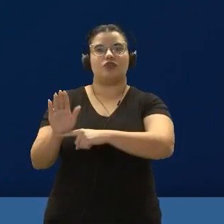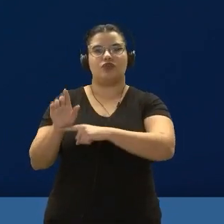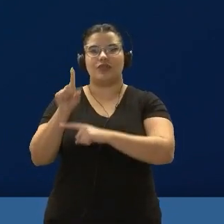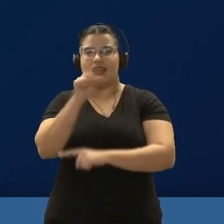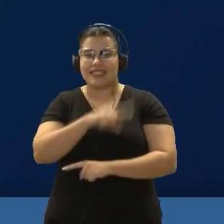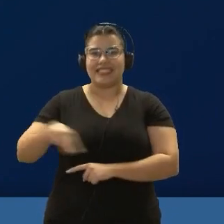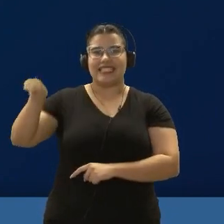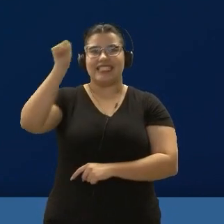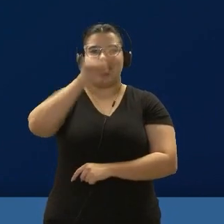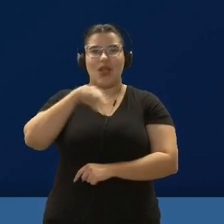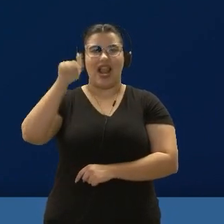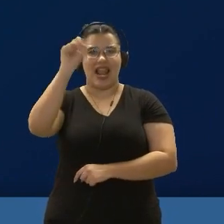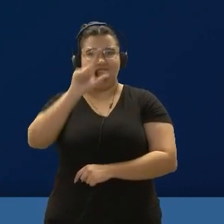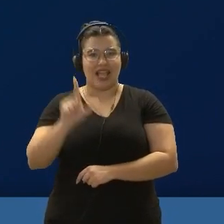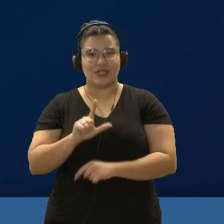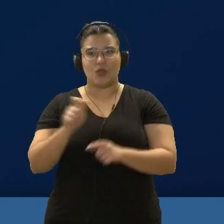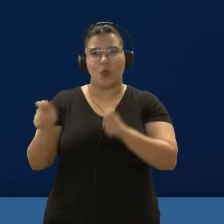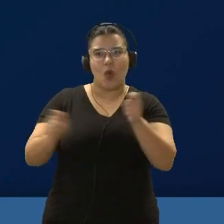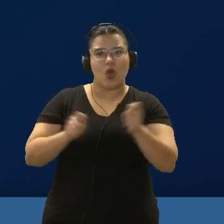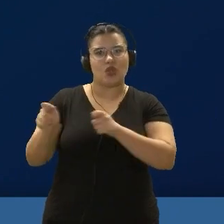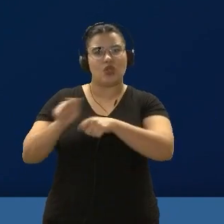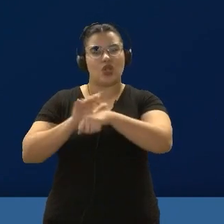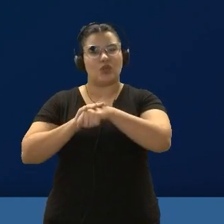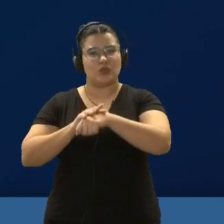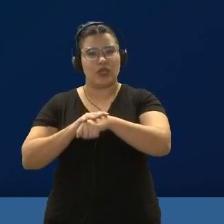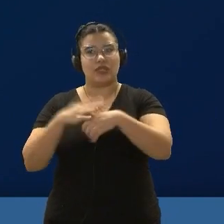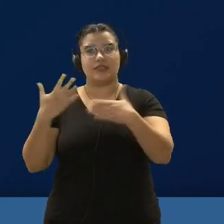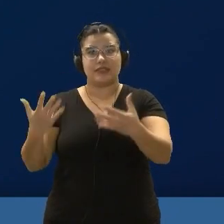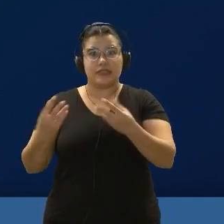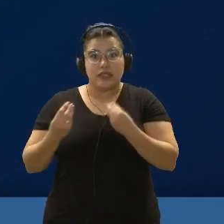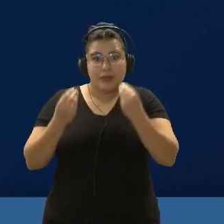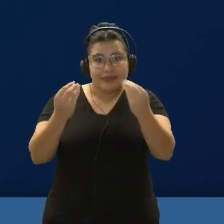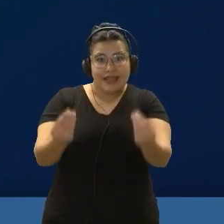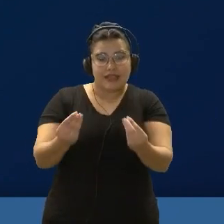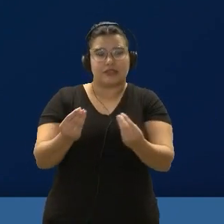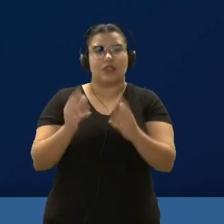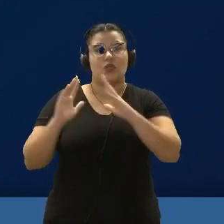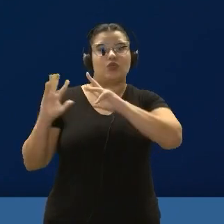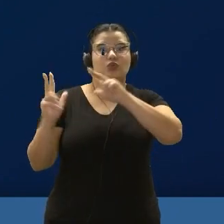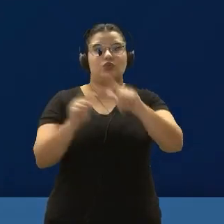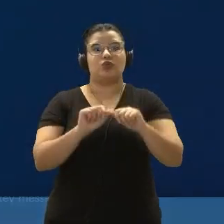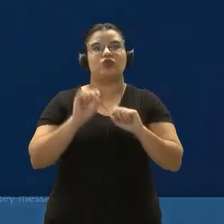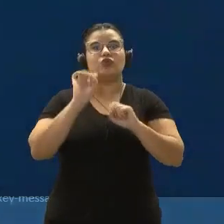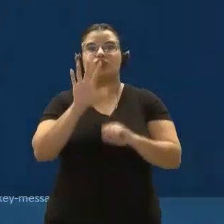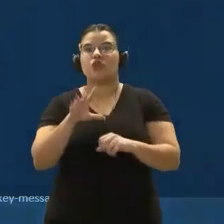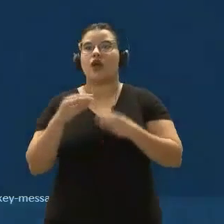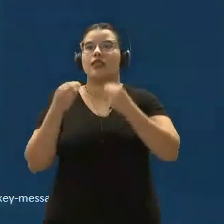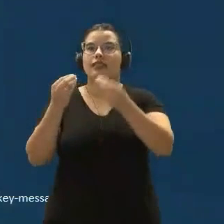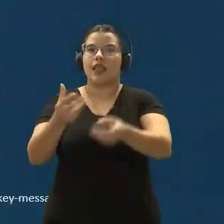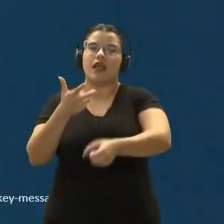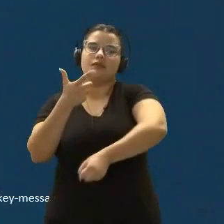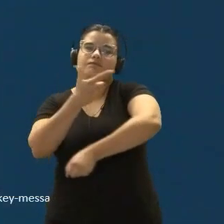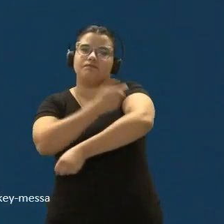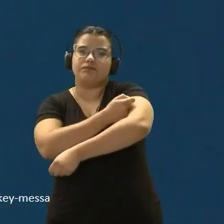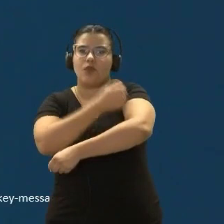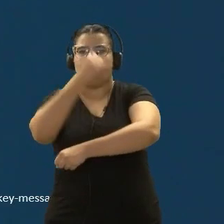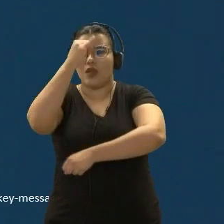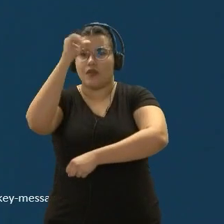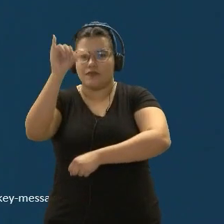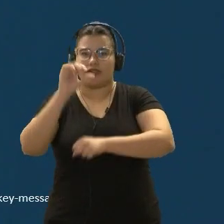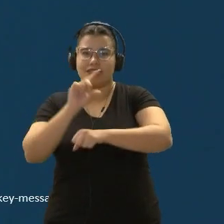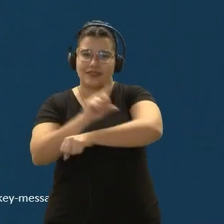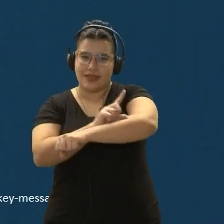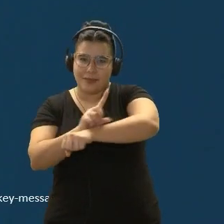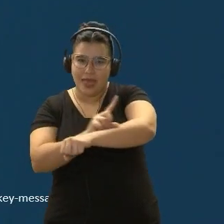para o controle da doença. Então, trazer todo mundo, não só acesso à insulina, não só acesso a medicamentos,